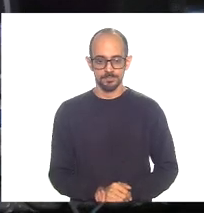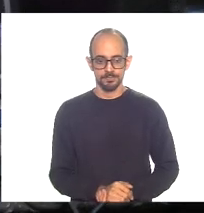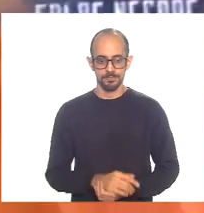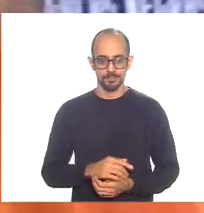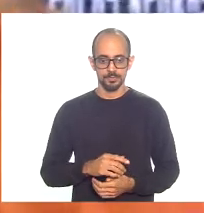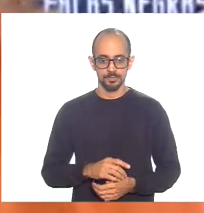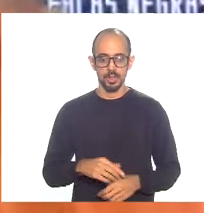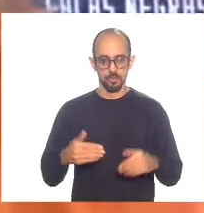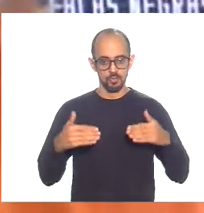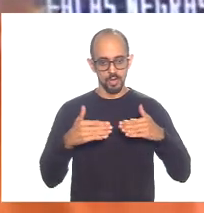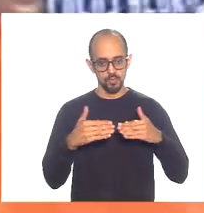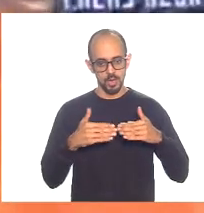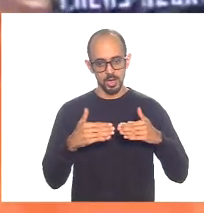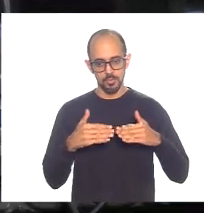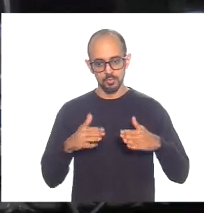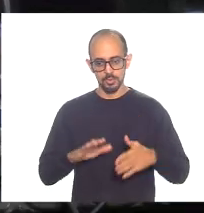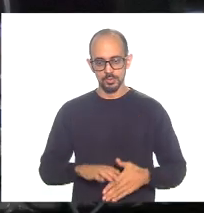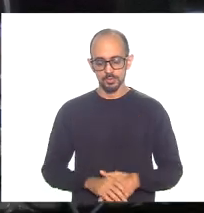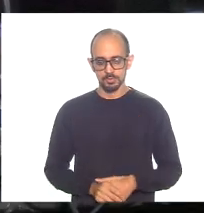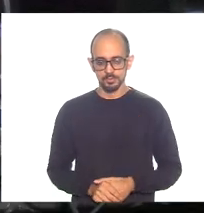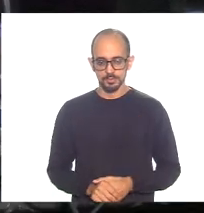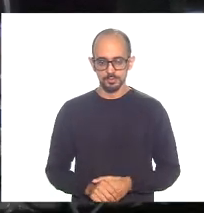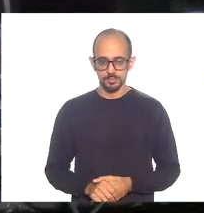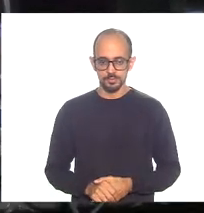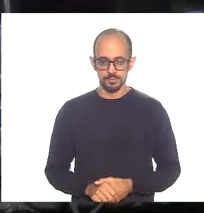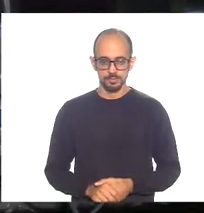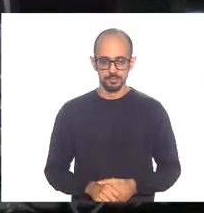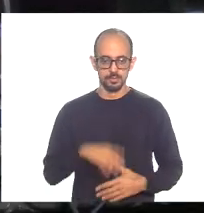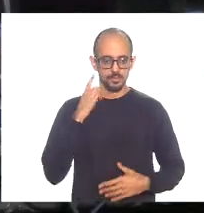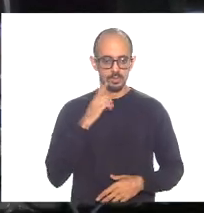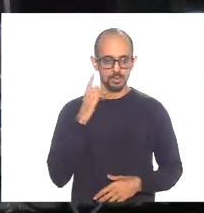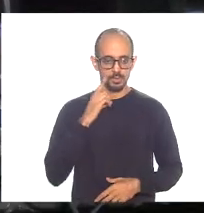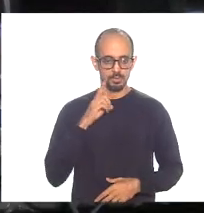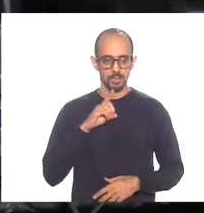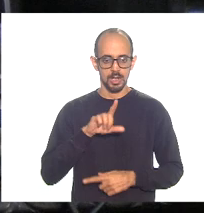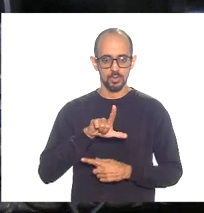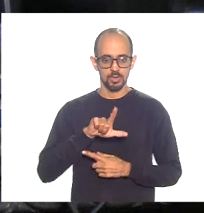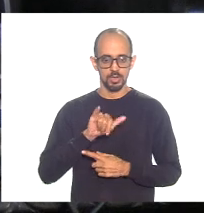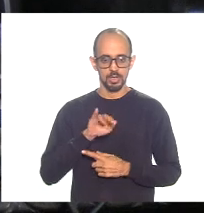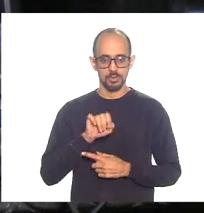Deputado... Voto favorável, presidente. Favorável. Deputado Daniel Liberon.